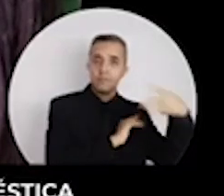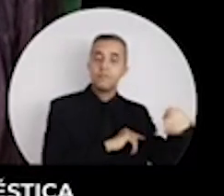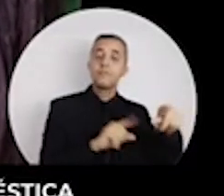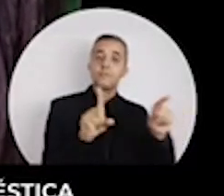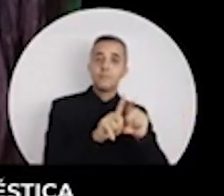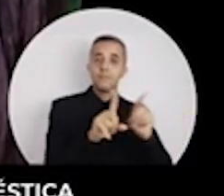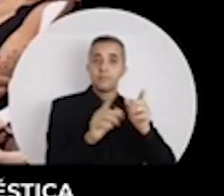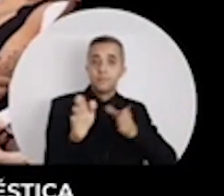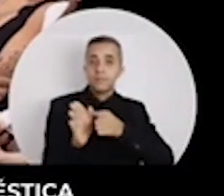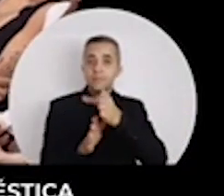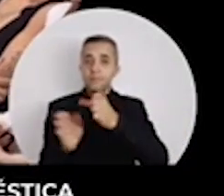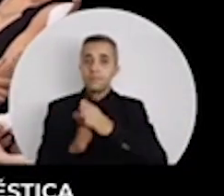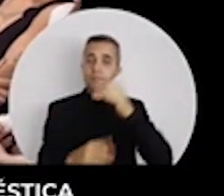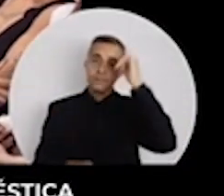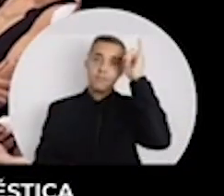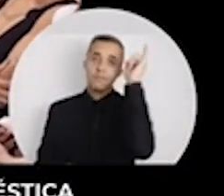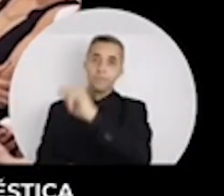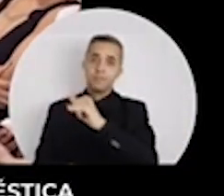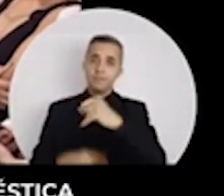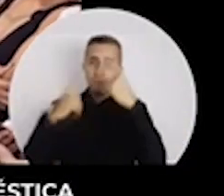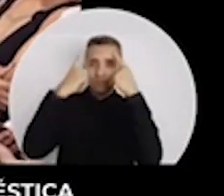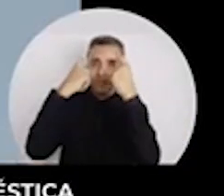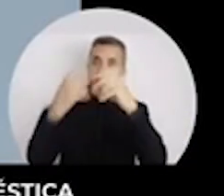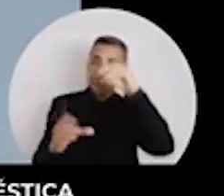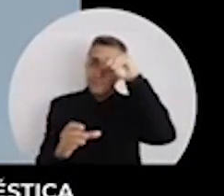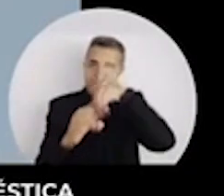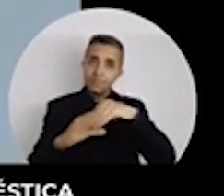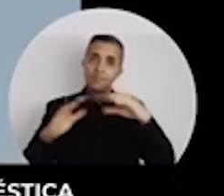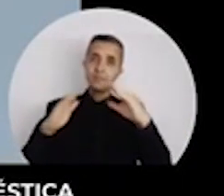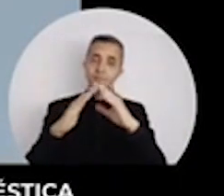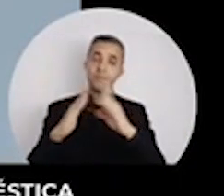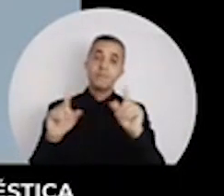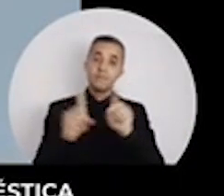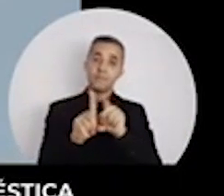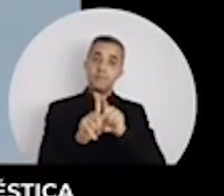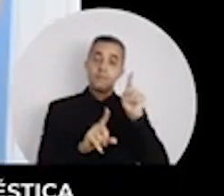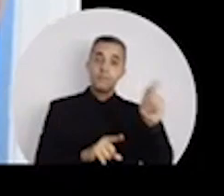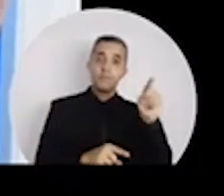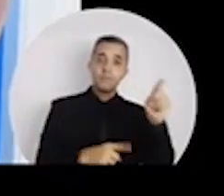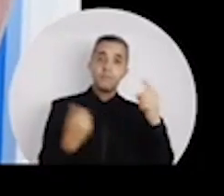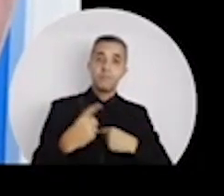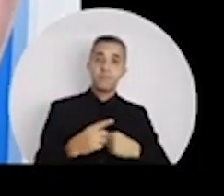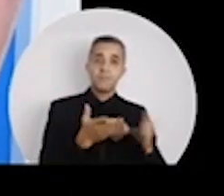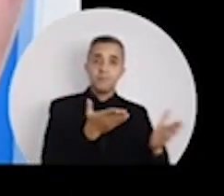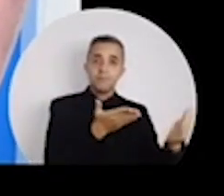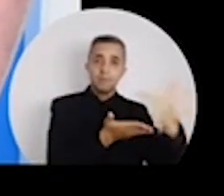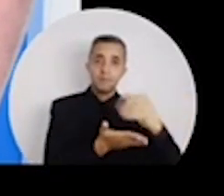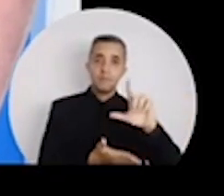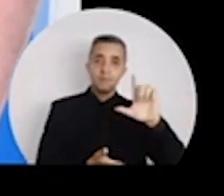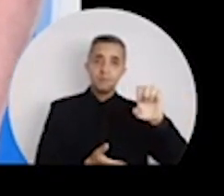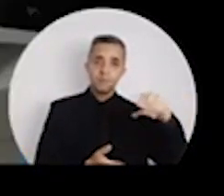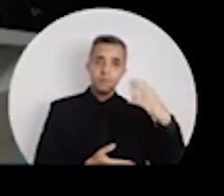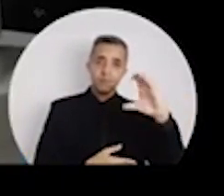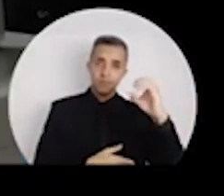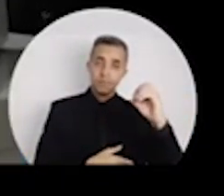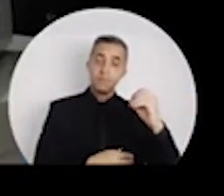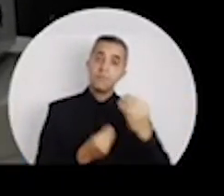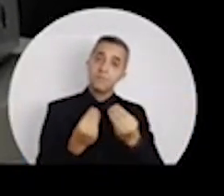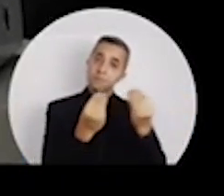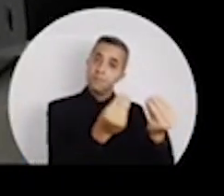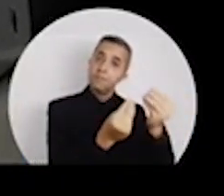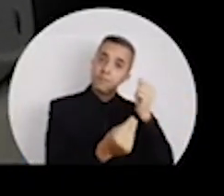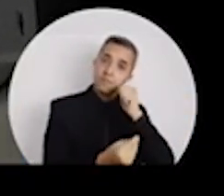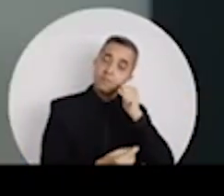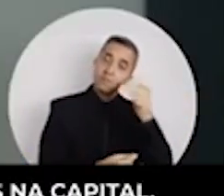ao empreendedorismo, orientações de combate à violência doméstica e até a arrecadação de lenços para mulheres